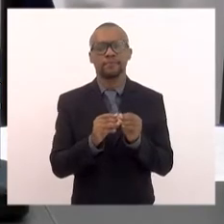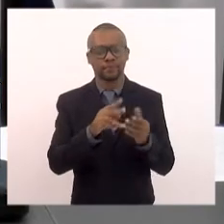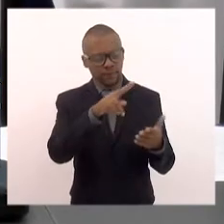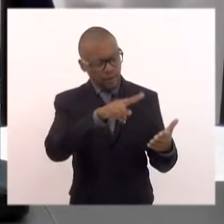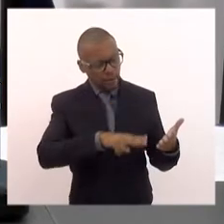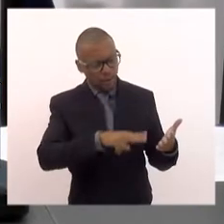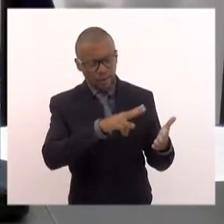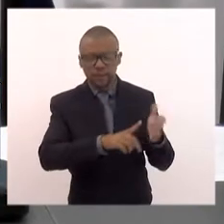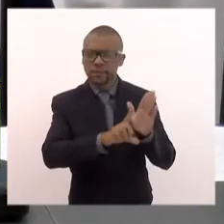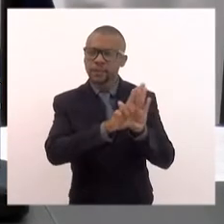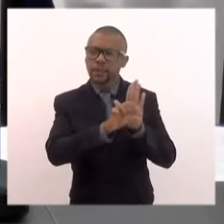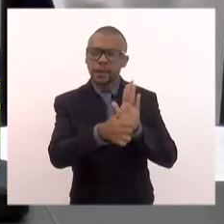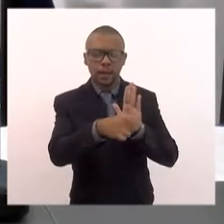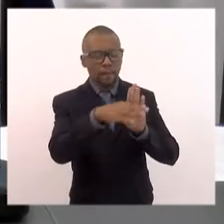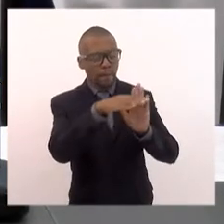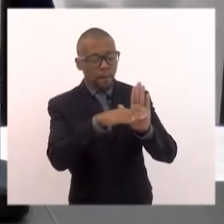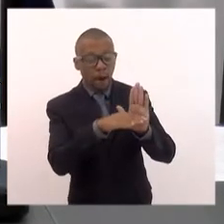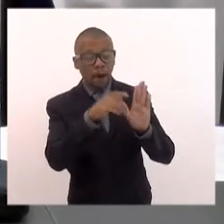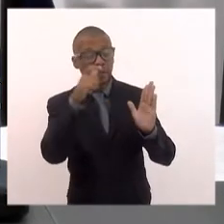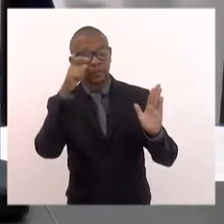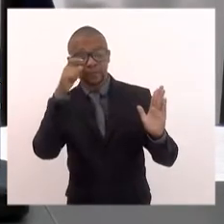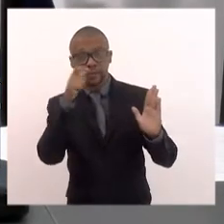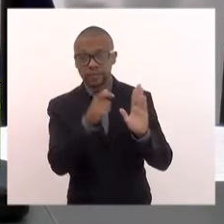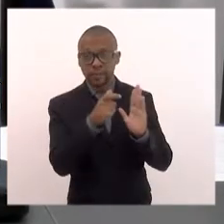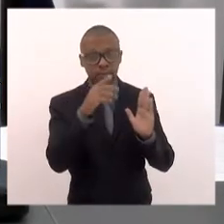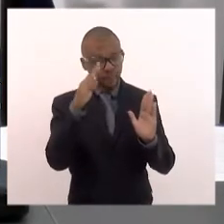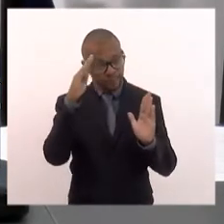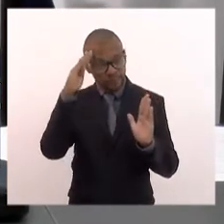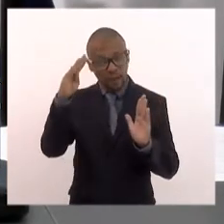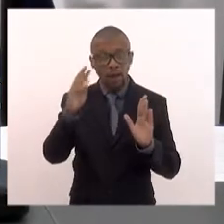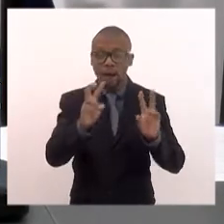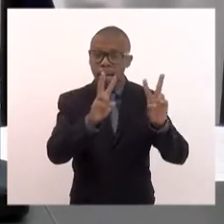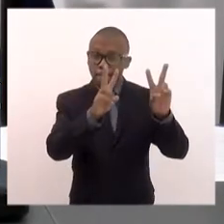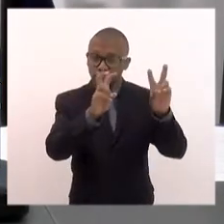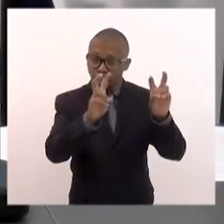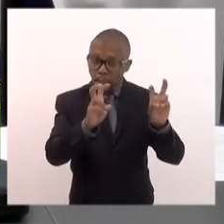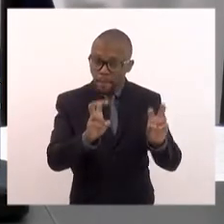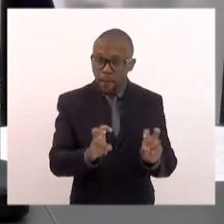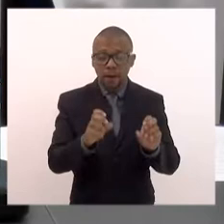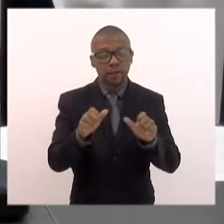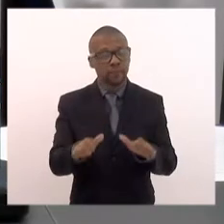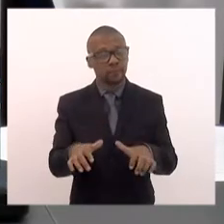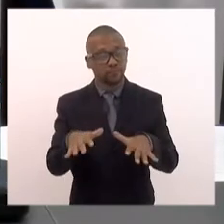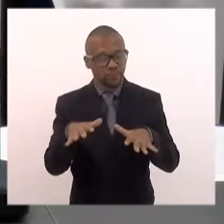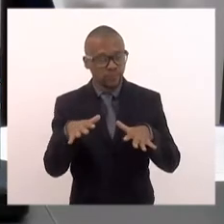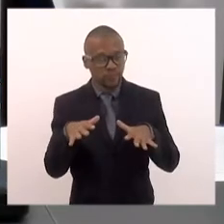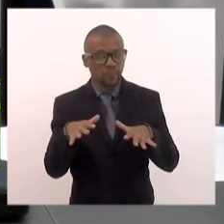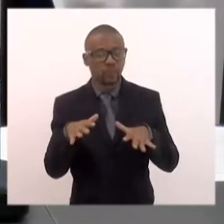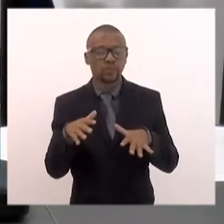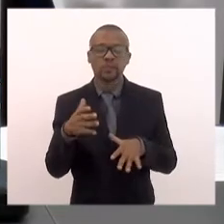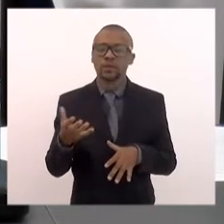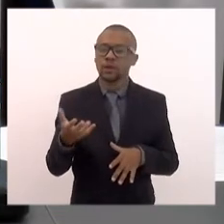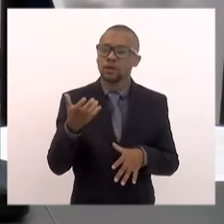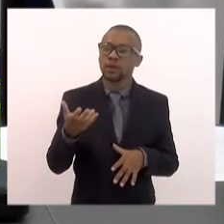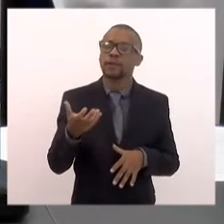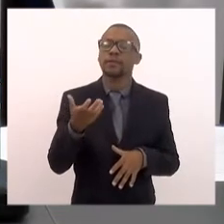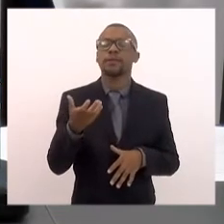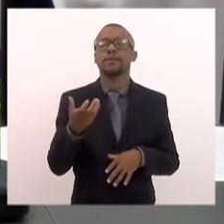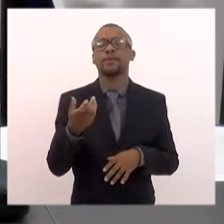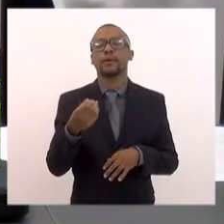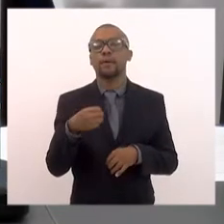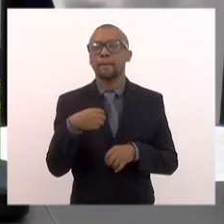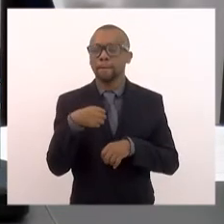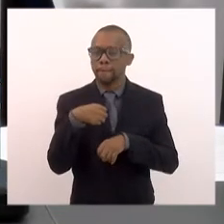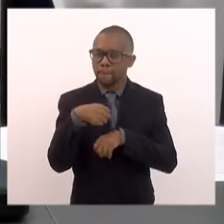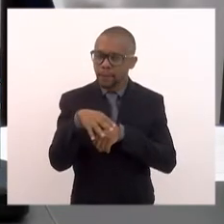que nos interessam mais enfaticamente abordar e enfocar nessa audiência, eu queria passar para